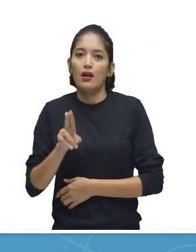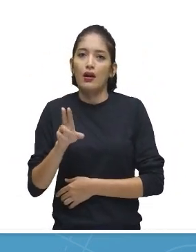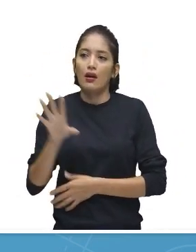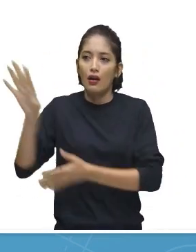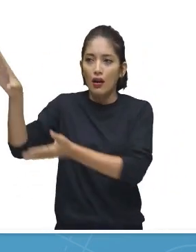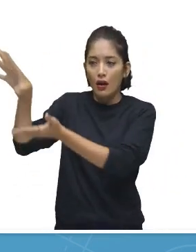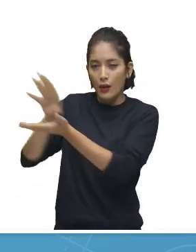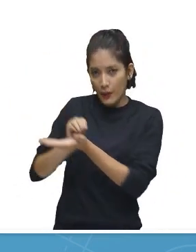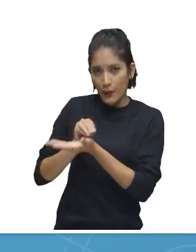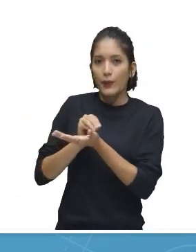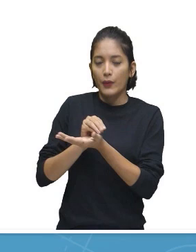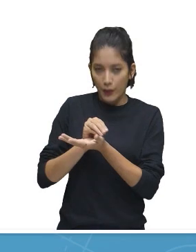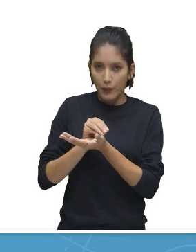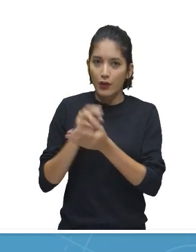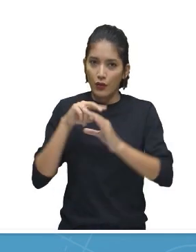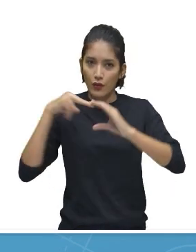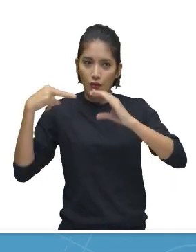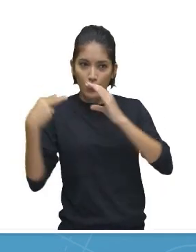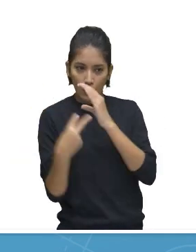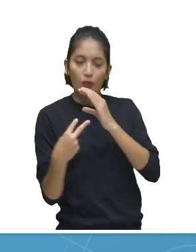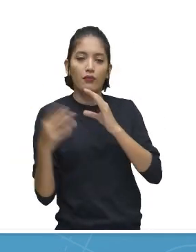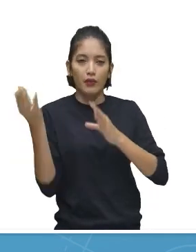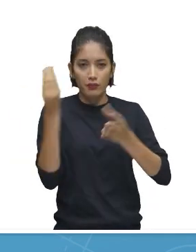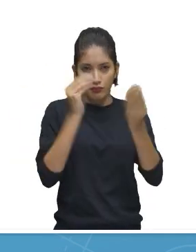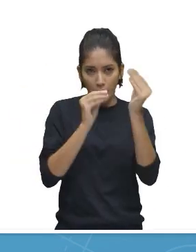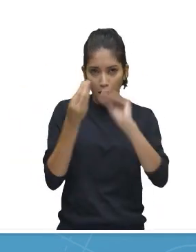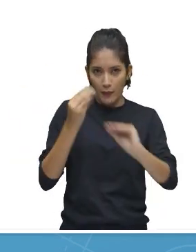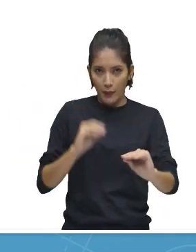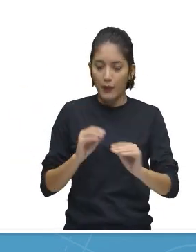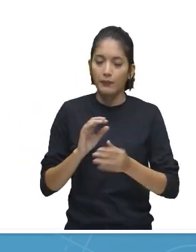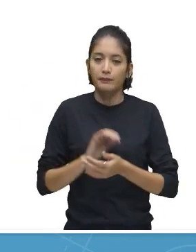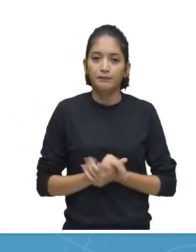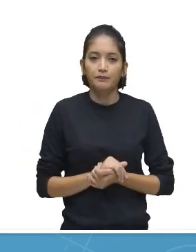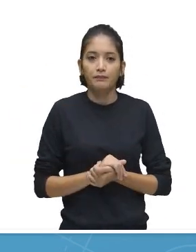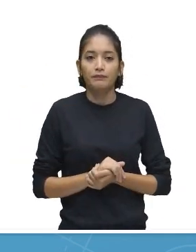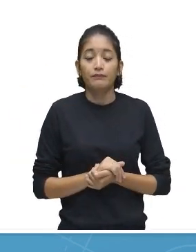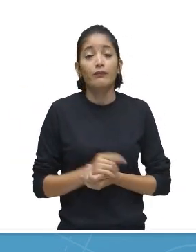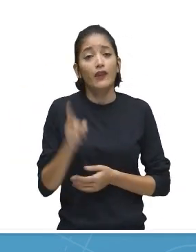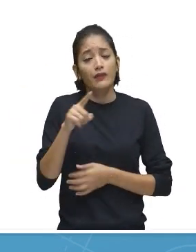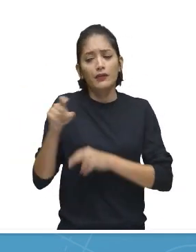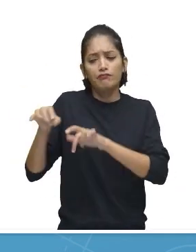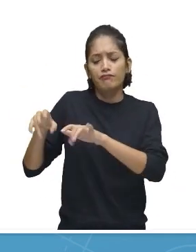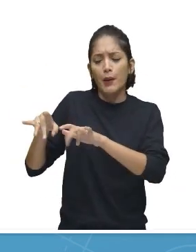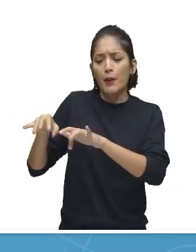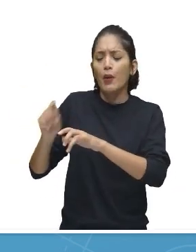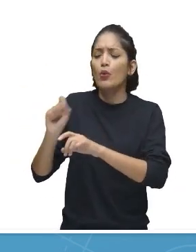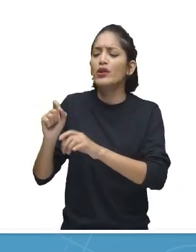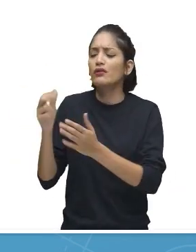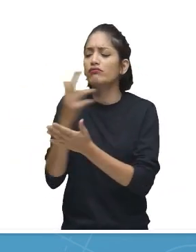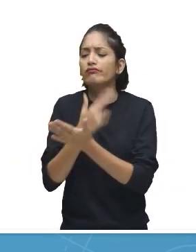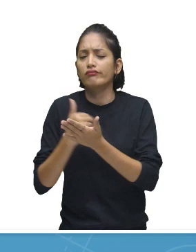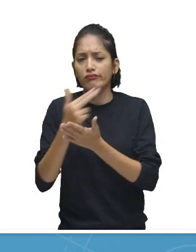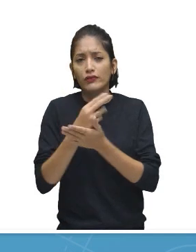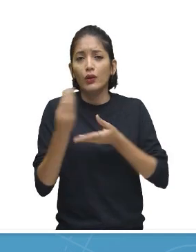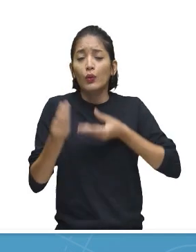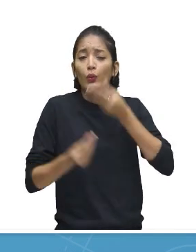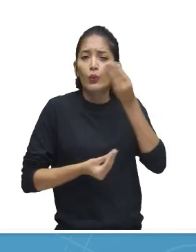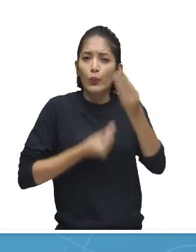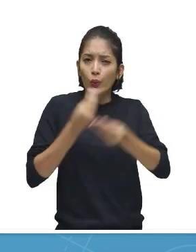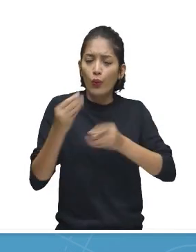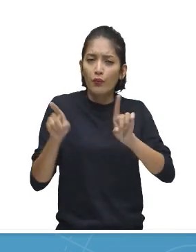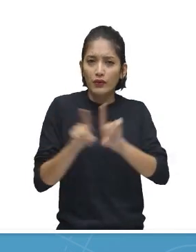que é o cubismo sintético. Então vocês vão escrever o que vocês desenhariam e como